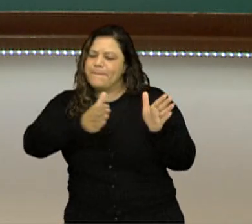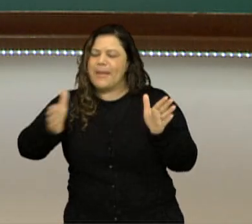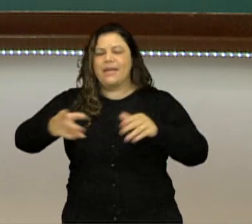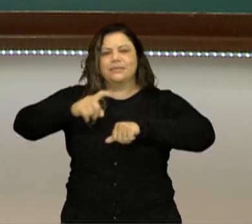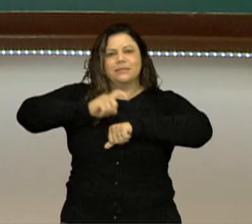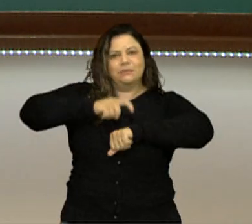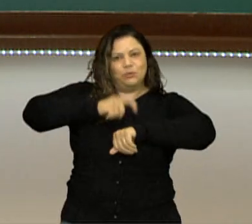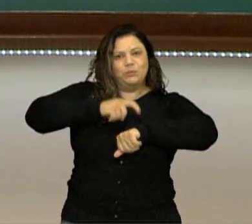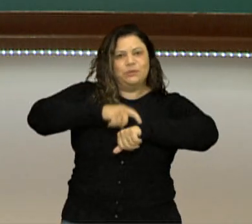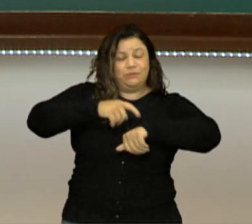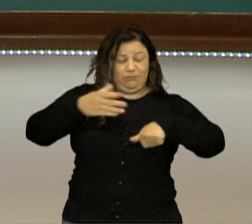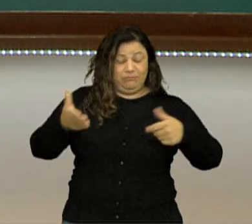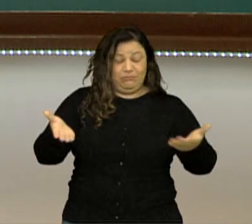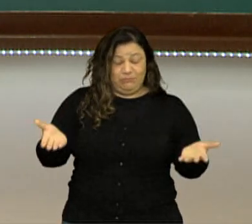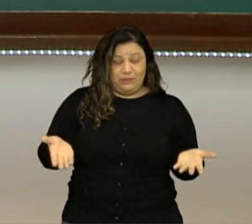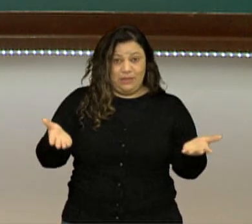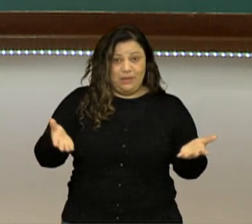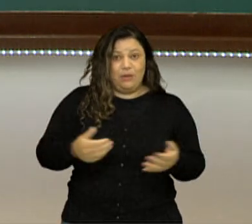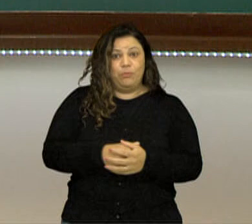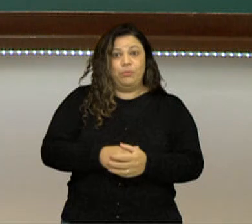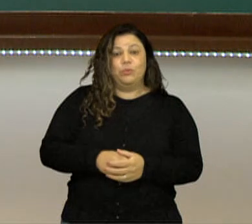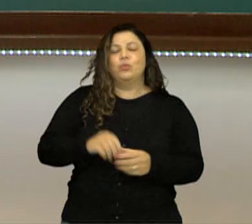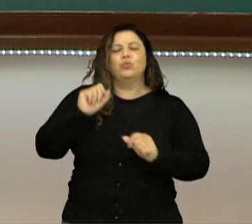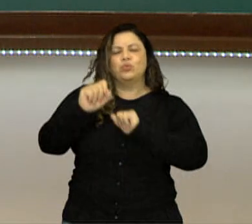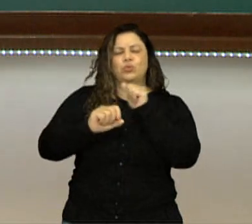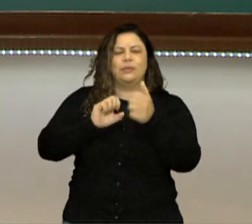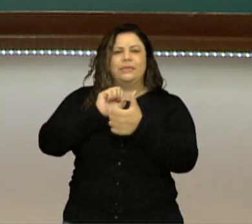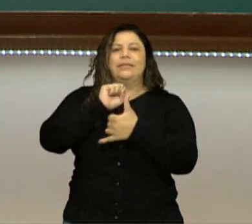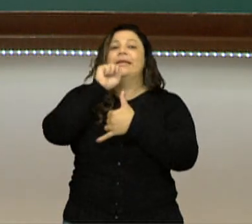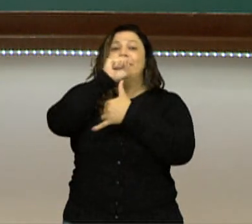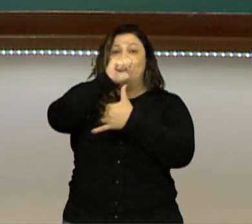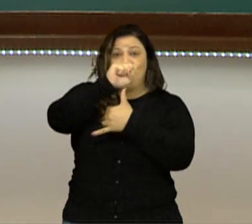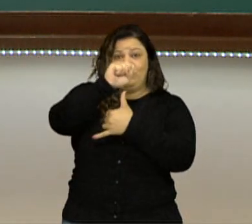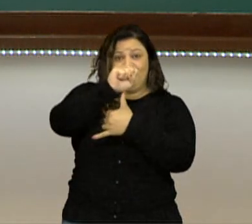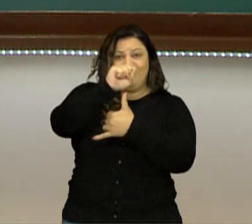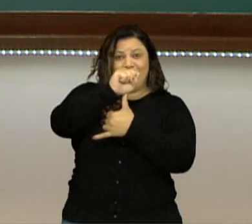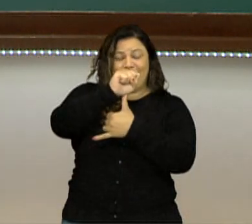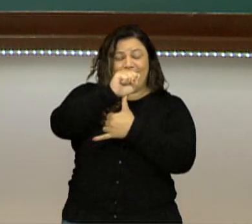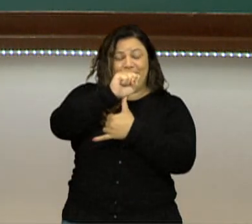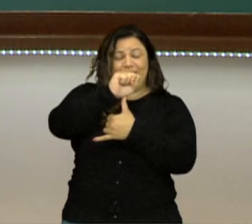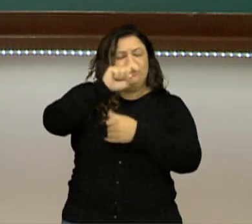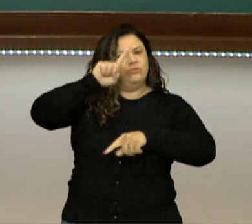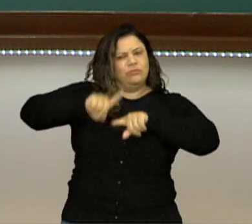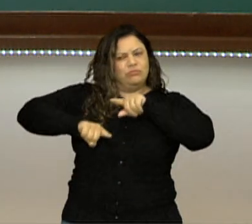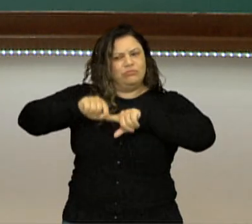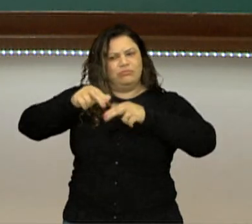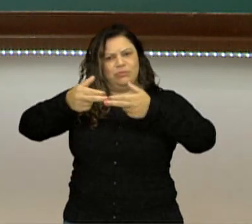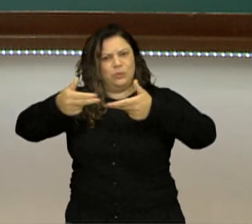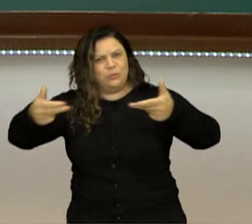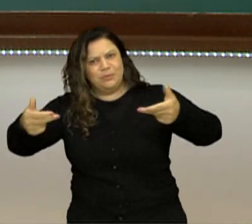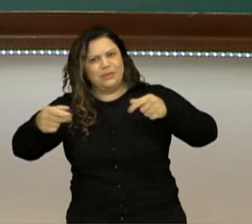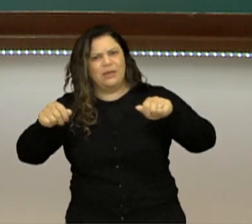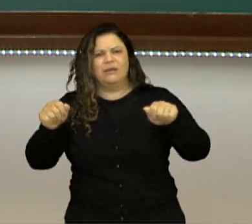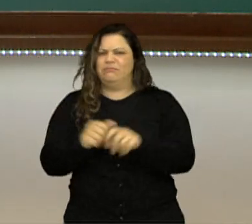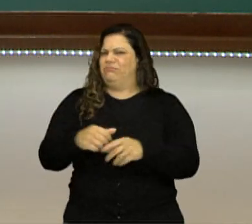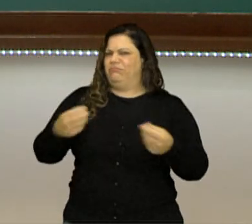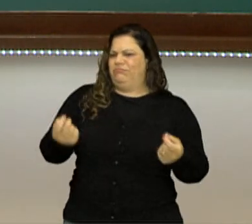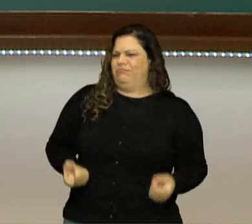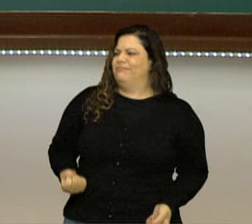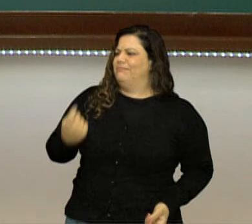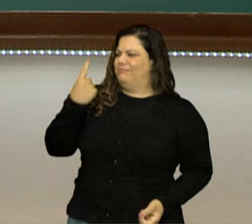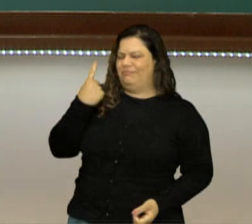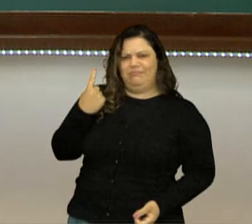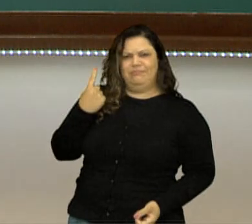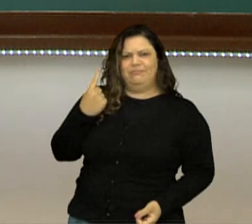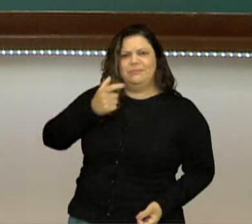Então, eu sou o sujeito e eu sou o objeto, né? Olha que coisa que louco isso, né? Olhar e ser olhado ao mesmo tempo por